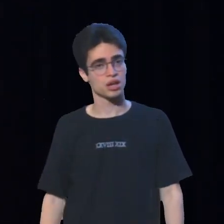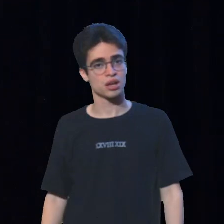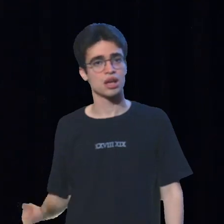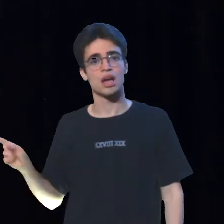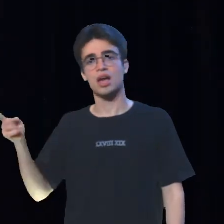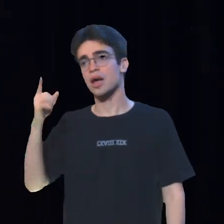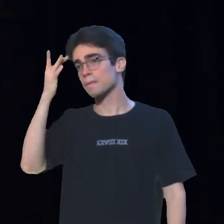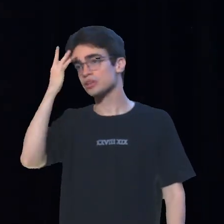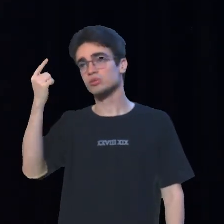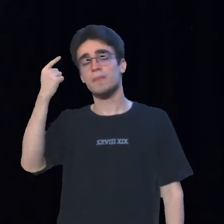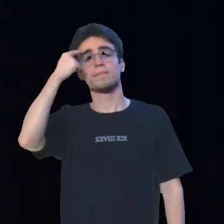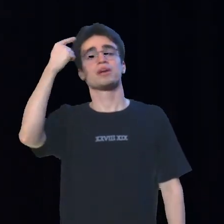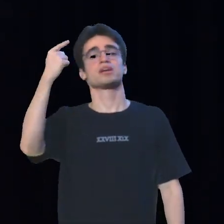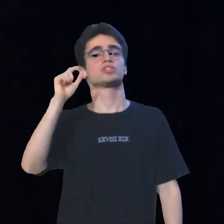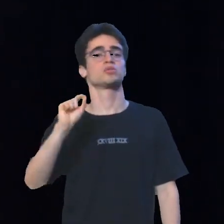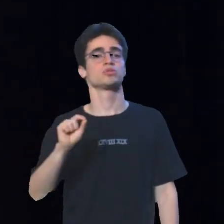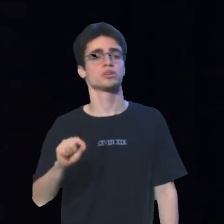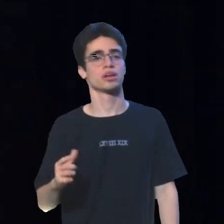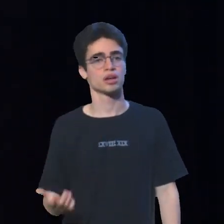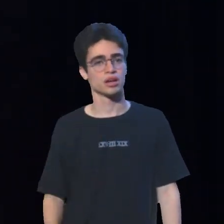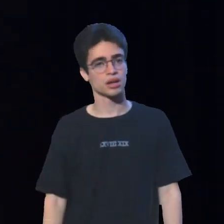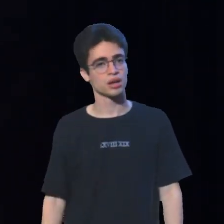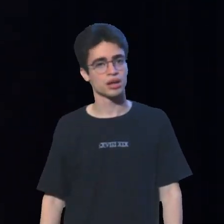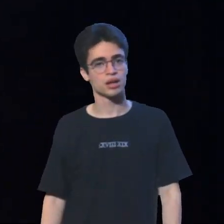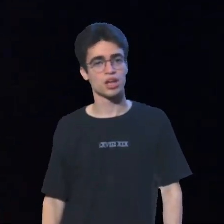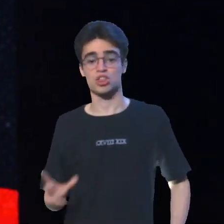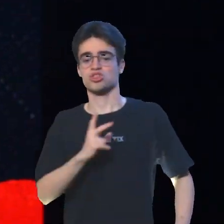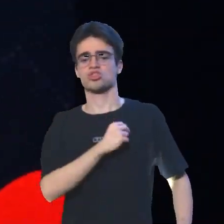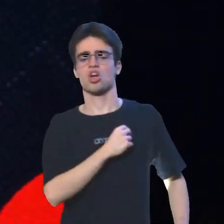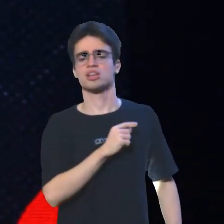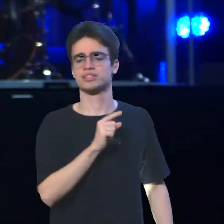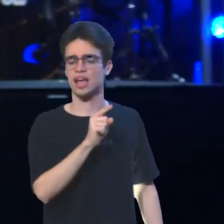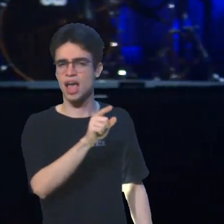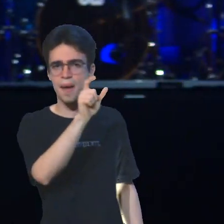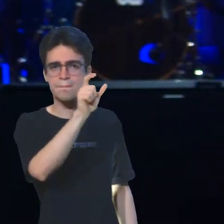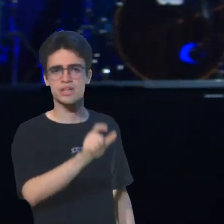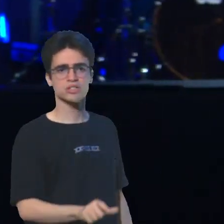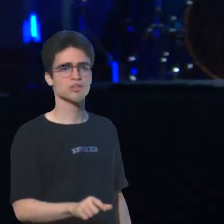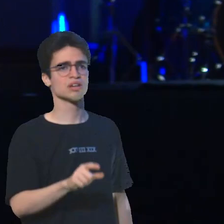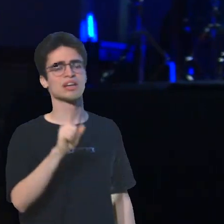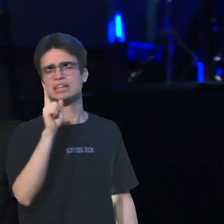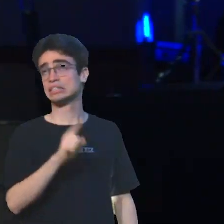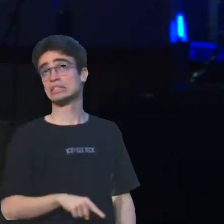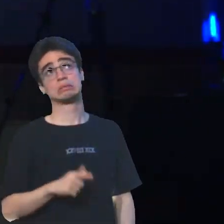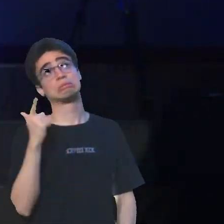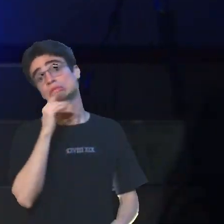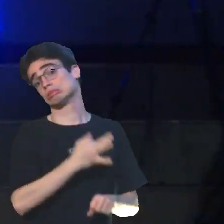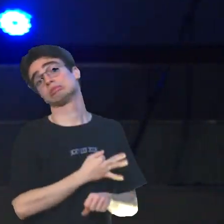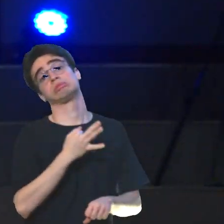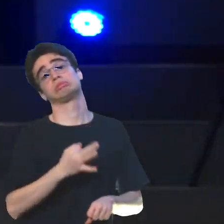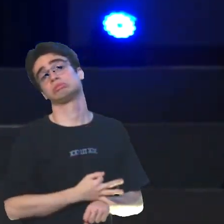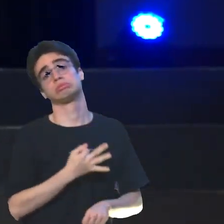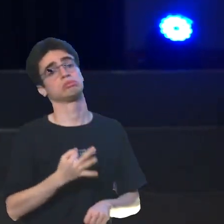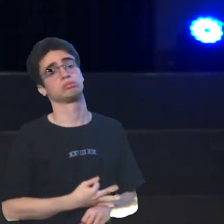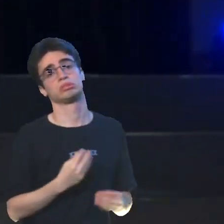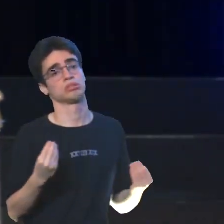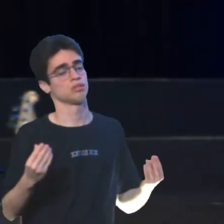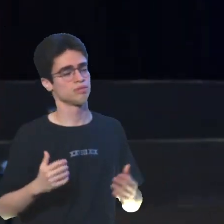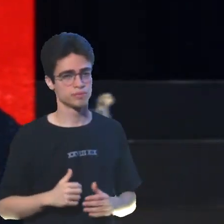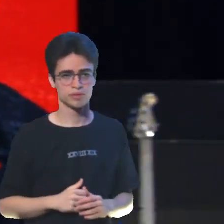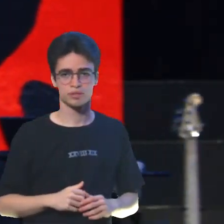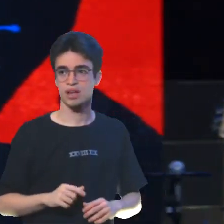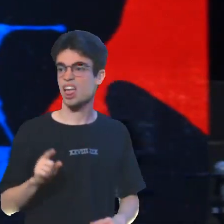as pessoas pensam? Cara, fulano, ele é insuportável.